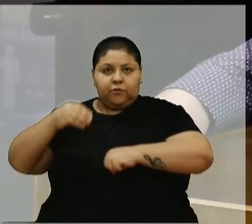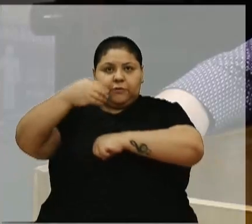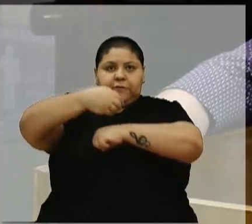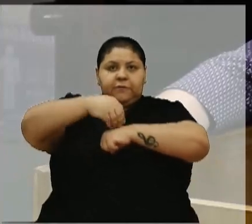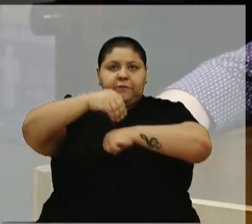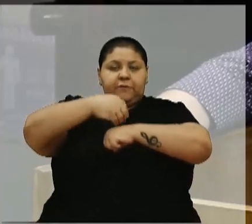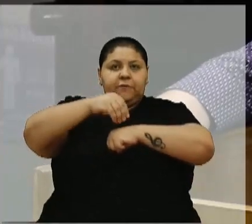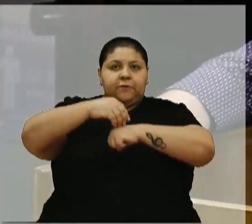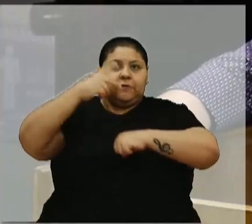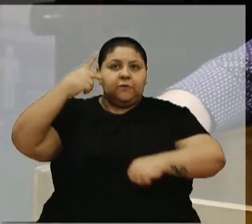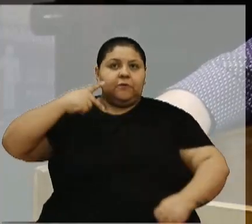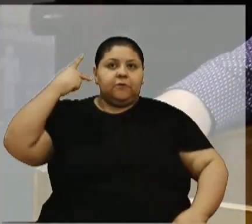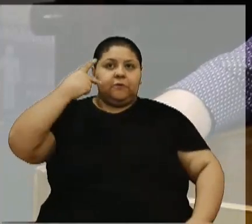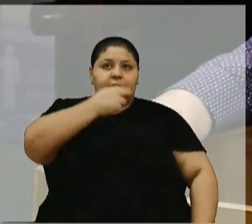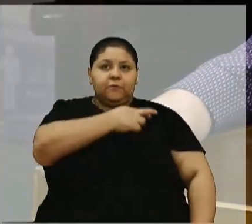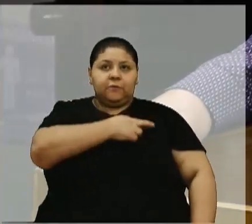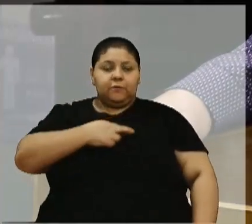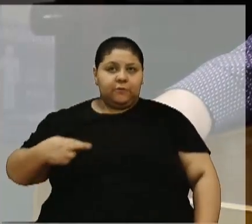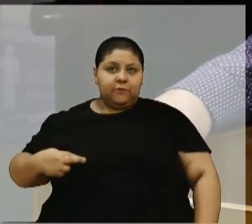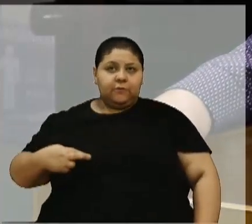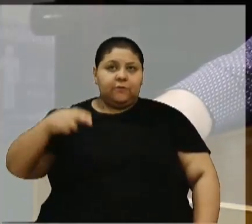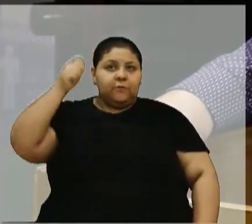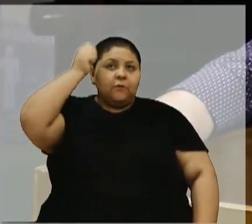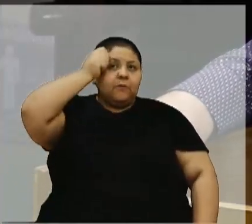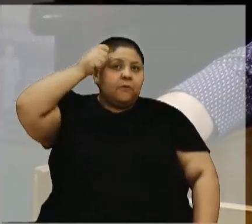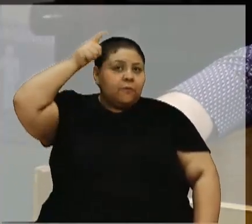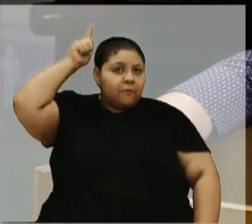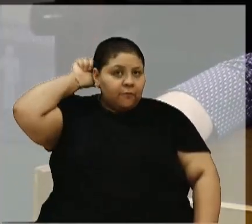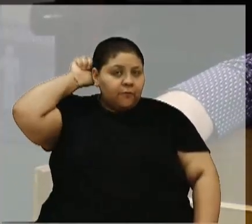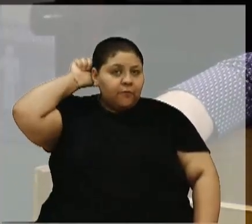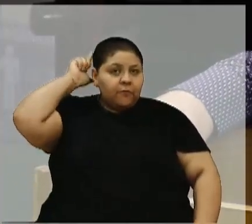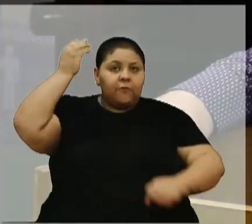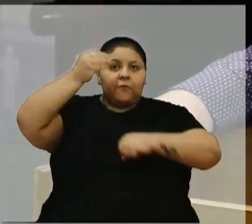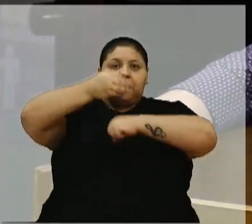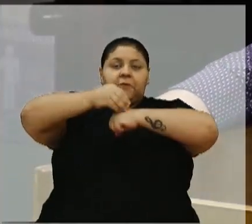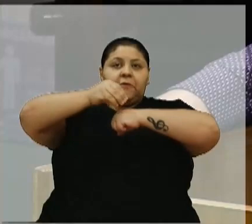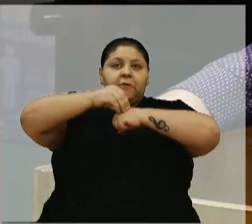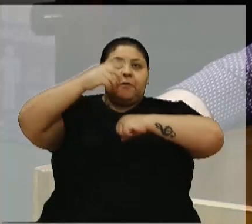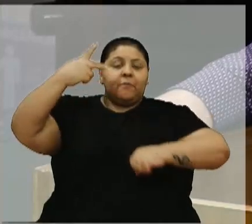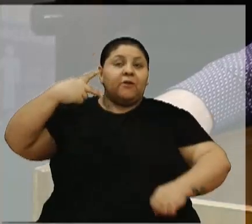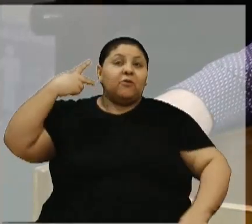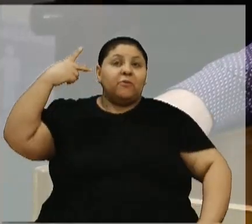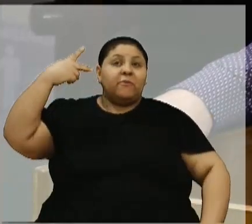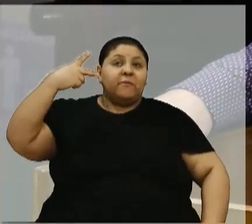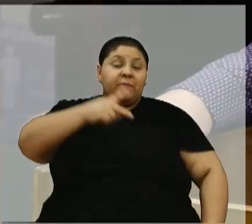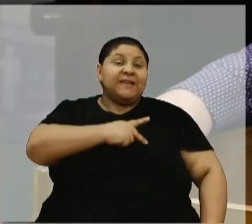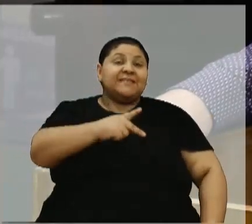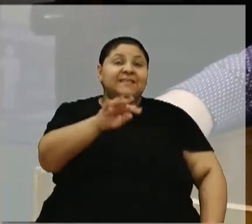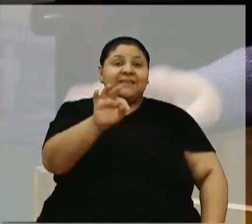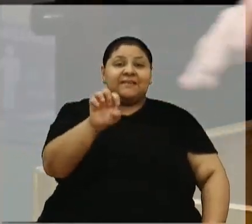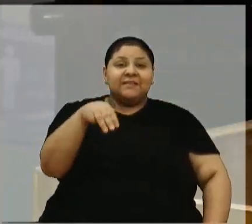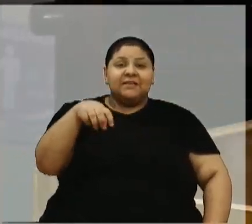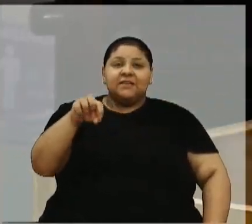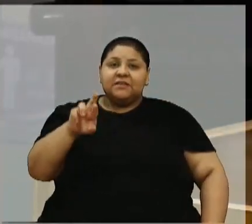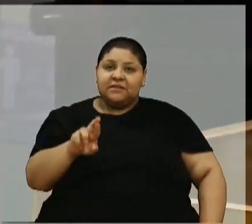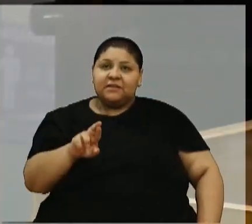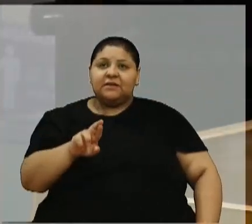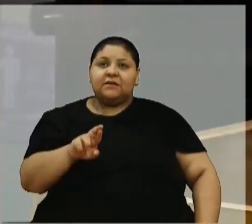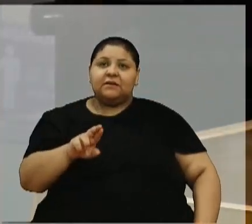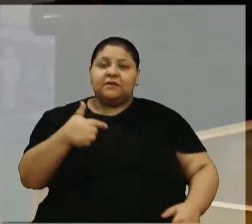da República. O ministro Alexandre de Moraes foi indicado, então, pelo presidente Temer, teve uma carreira na política,